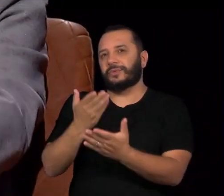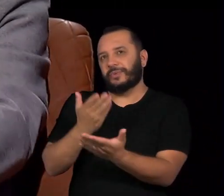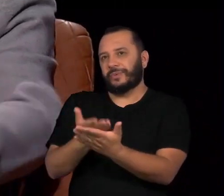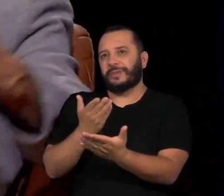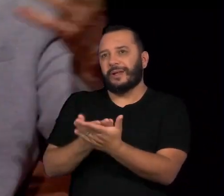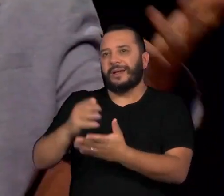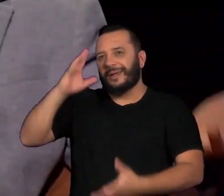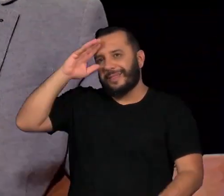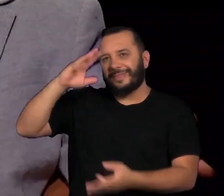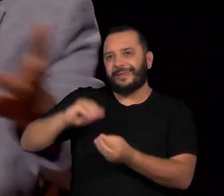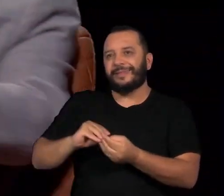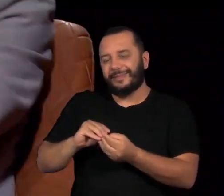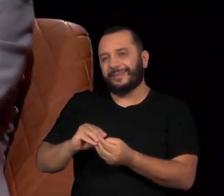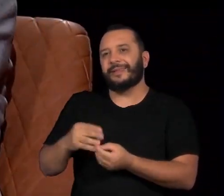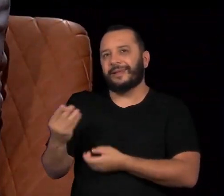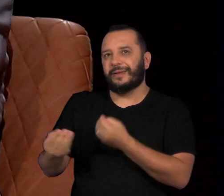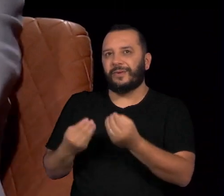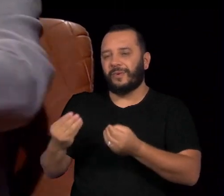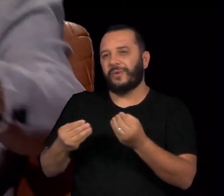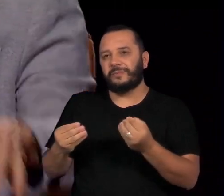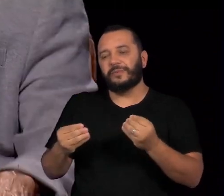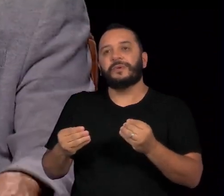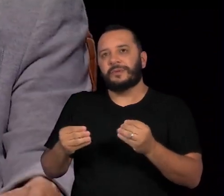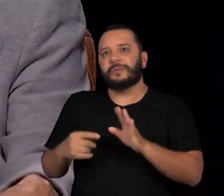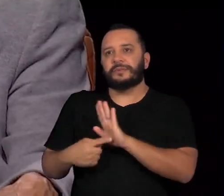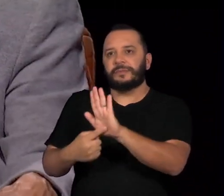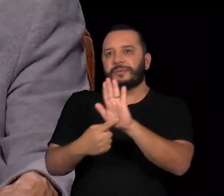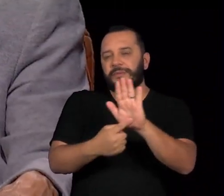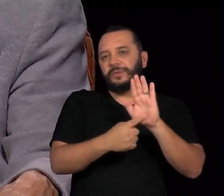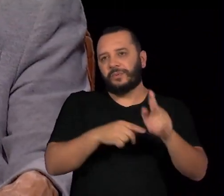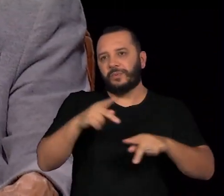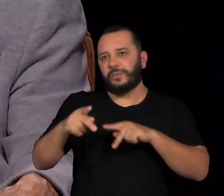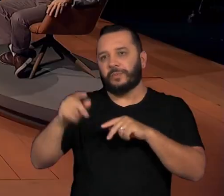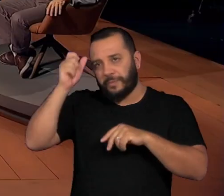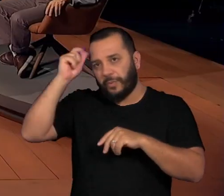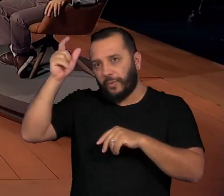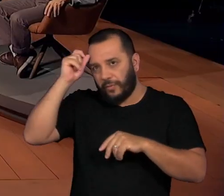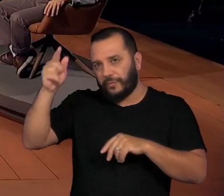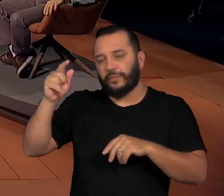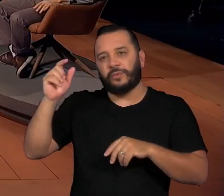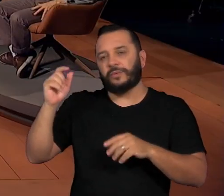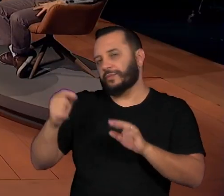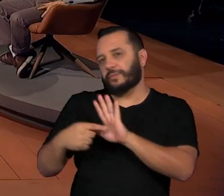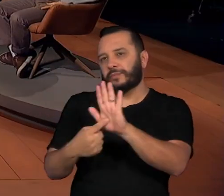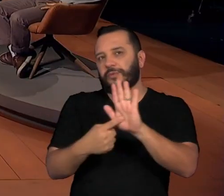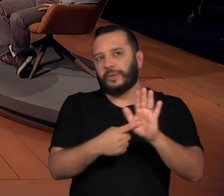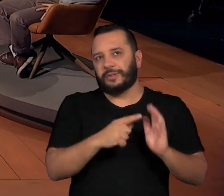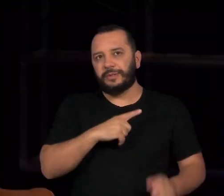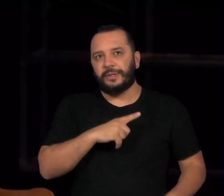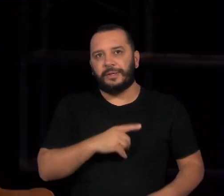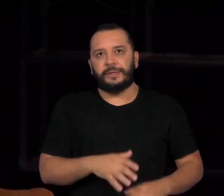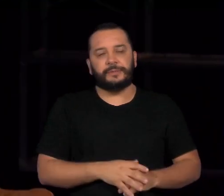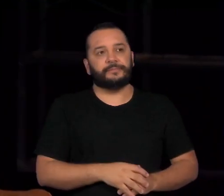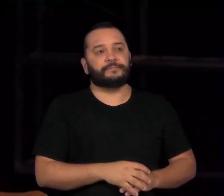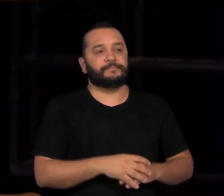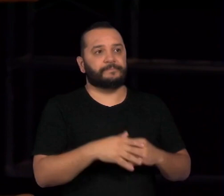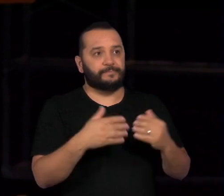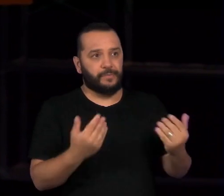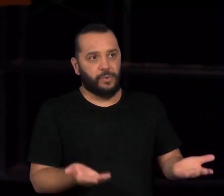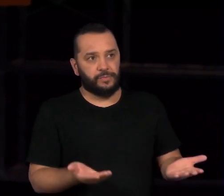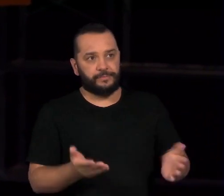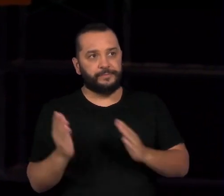compreender em relação às manifestações culturais populares não é bom próximo